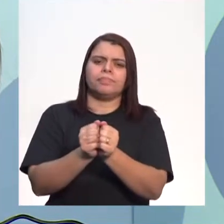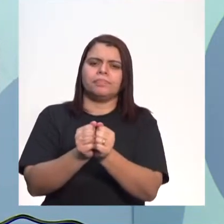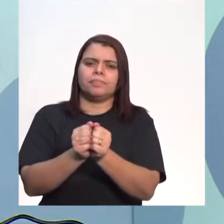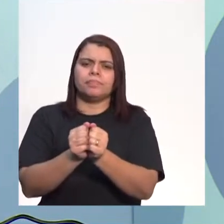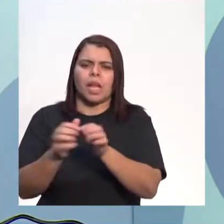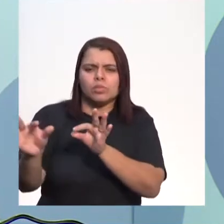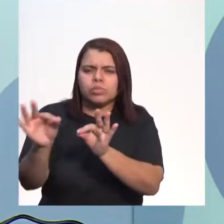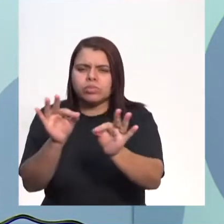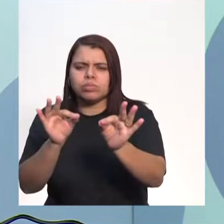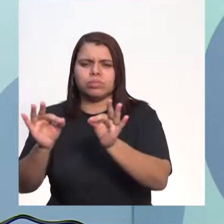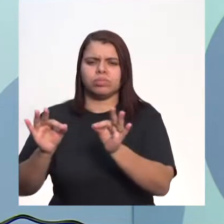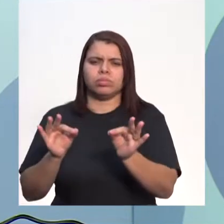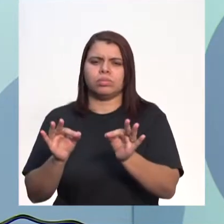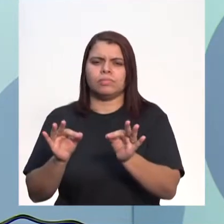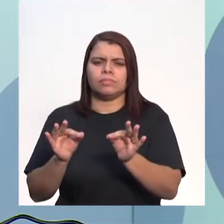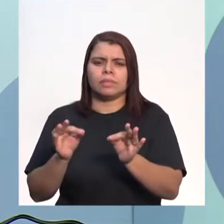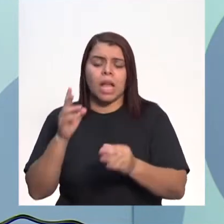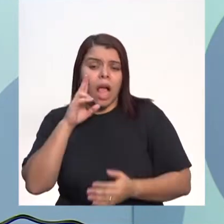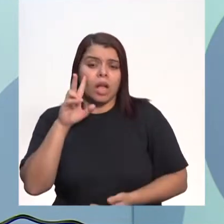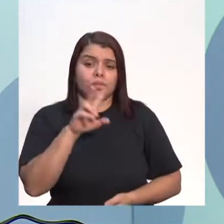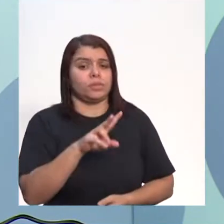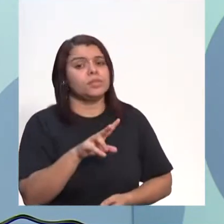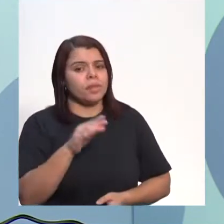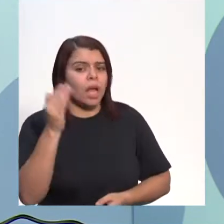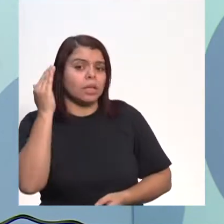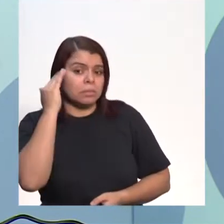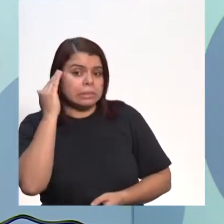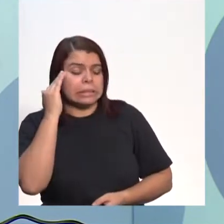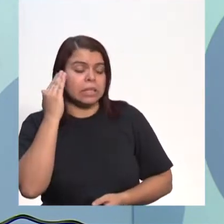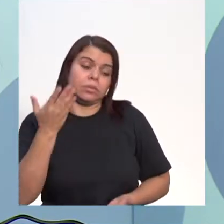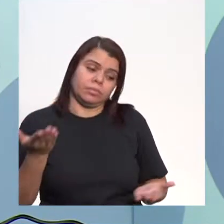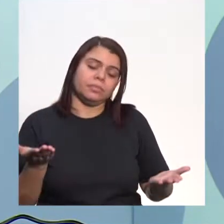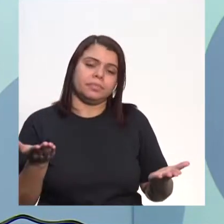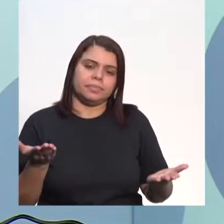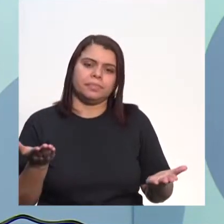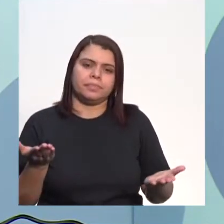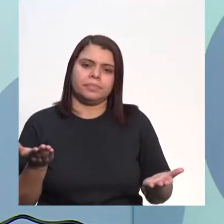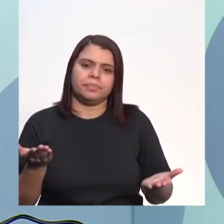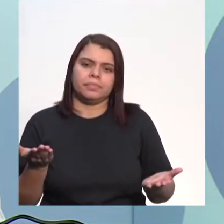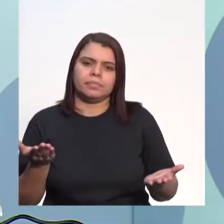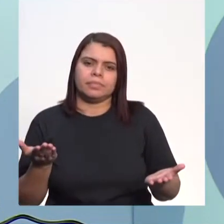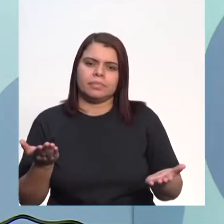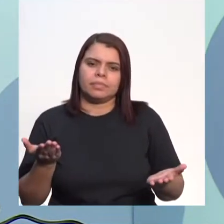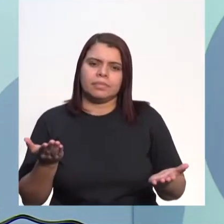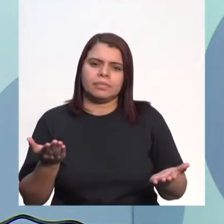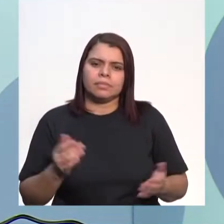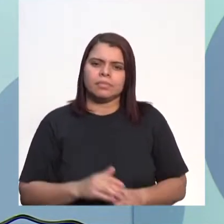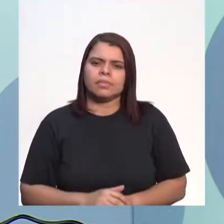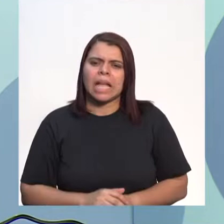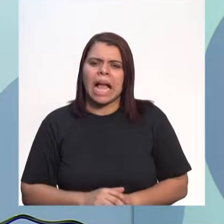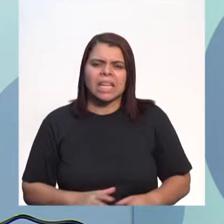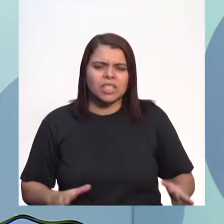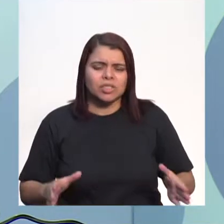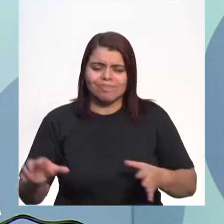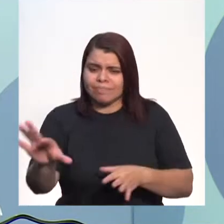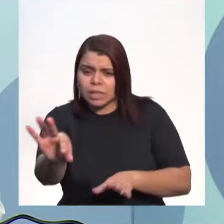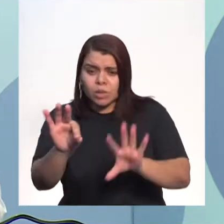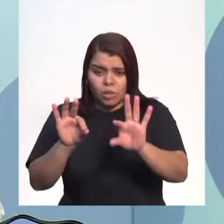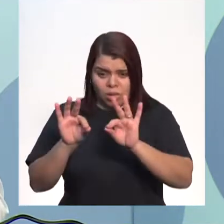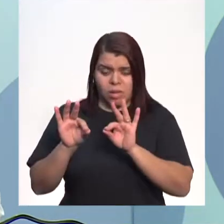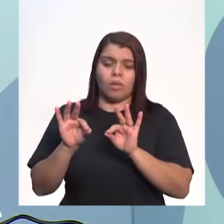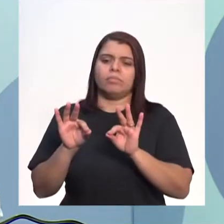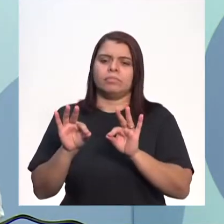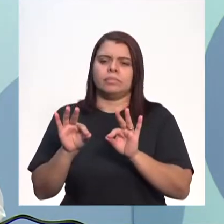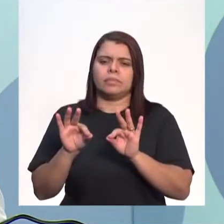articulam, a nosso ver, né, diante do estudo que nós fizemos. A gente colocou ela como previstas